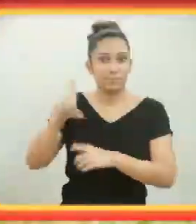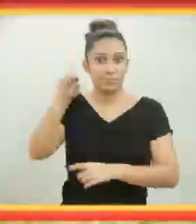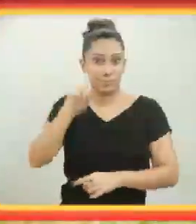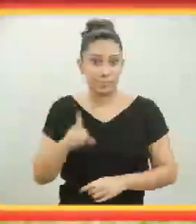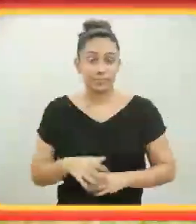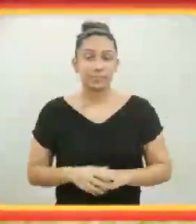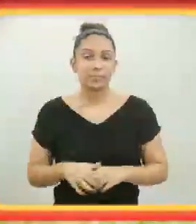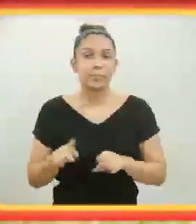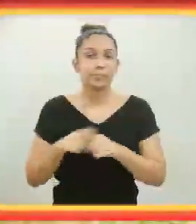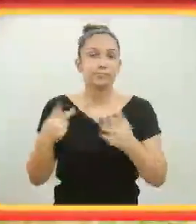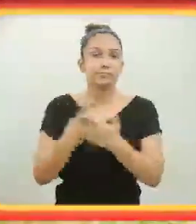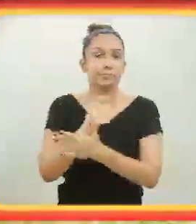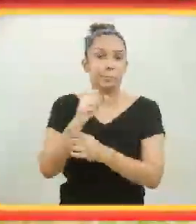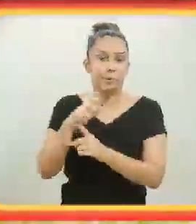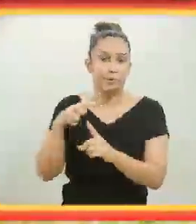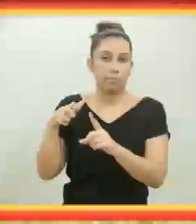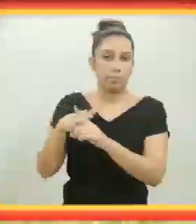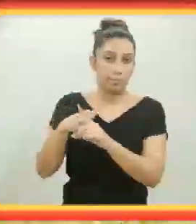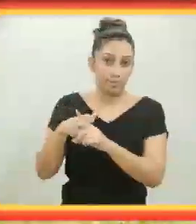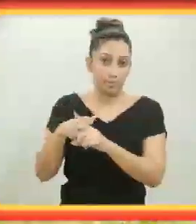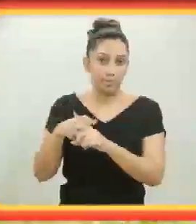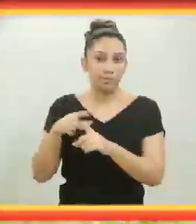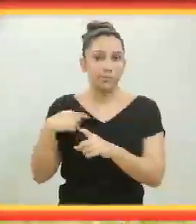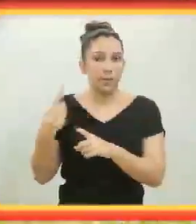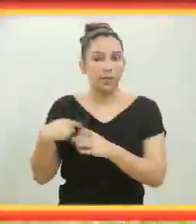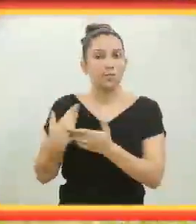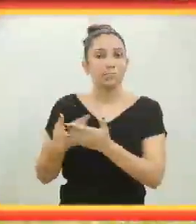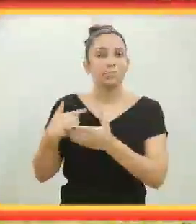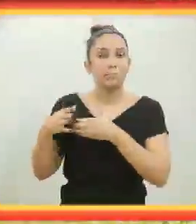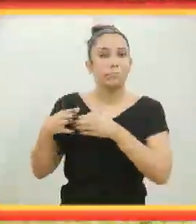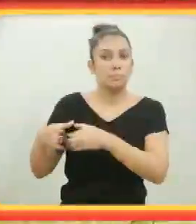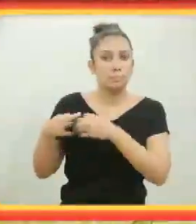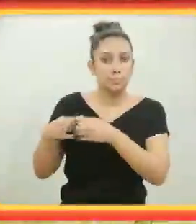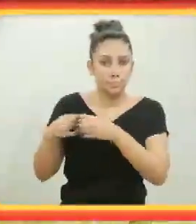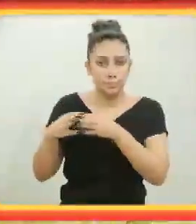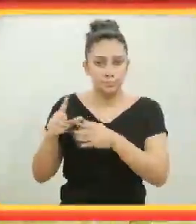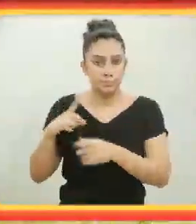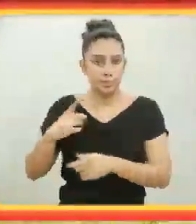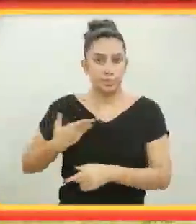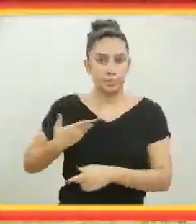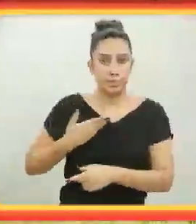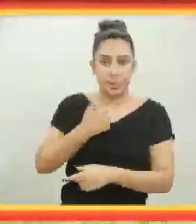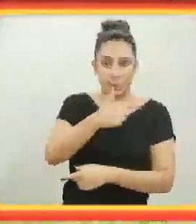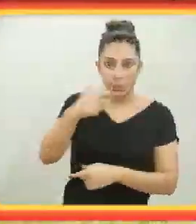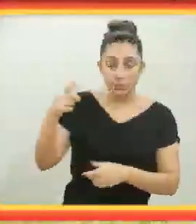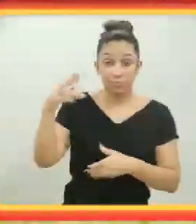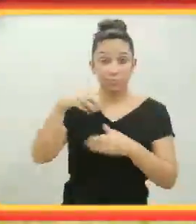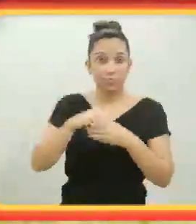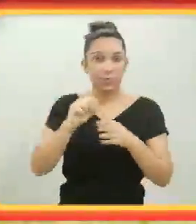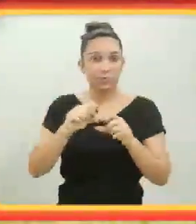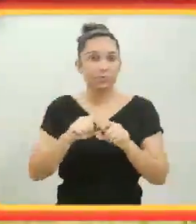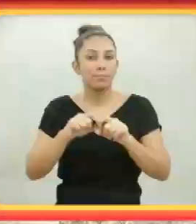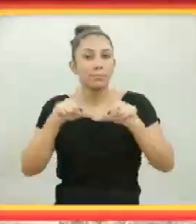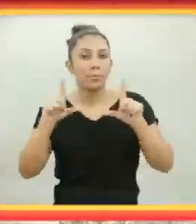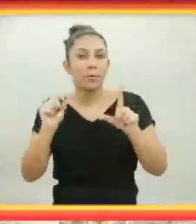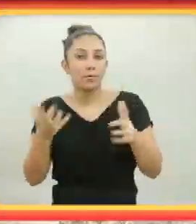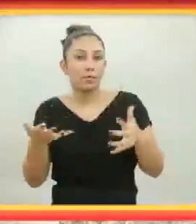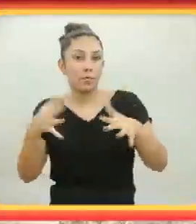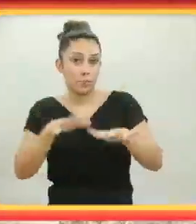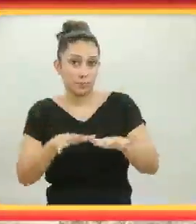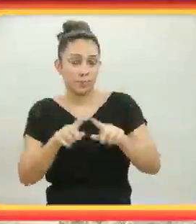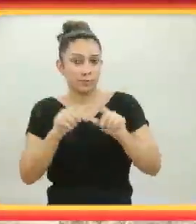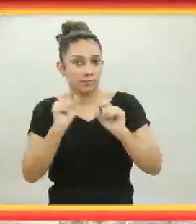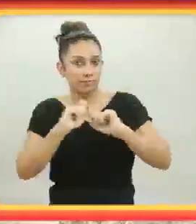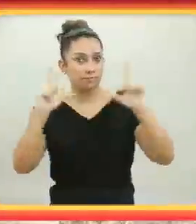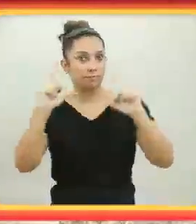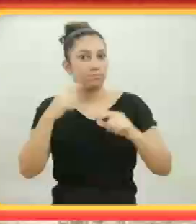que é uma pessoa que está hoje nessa condição de deficiência devido a um acidente. E a